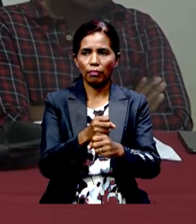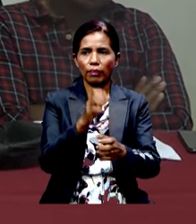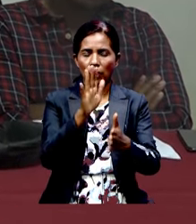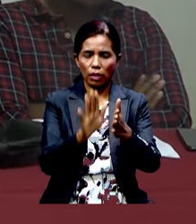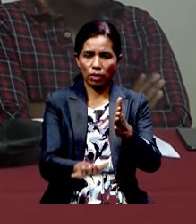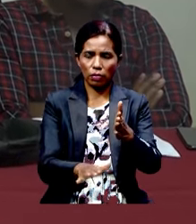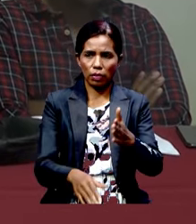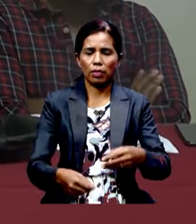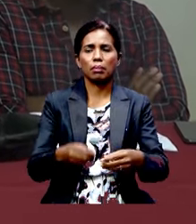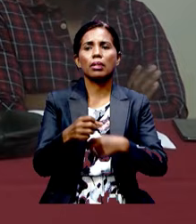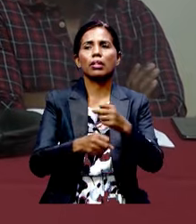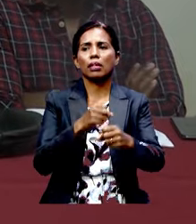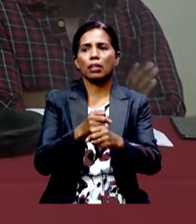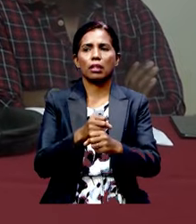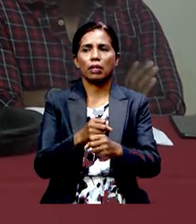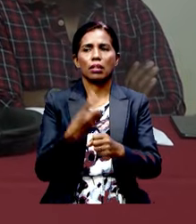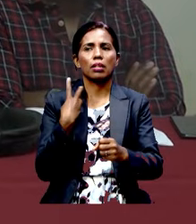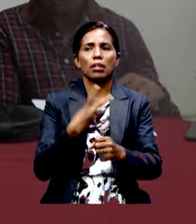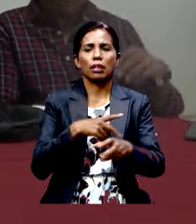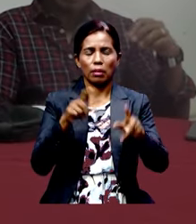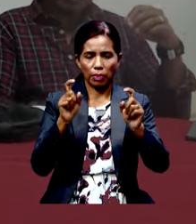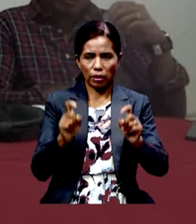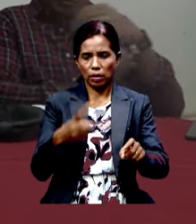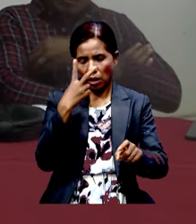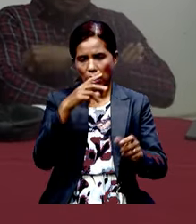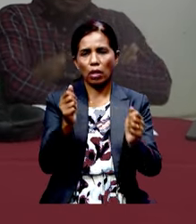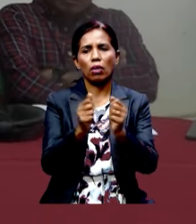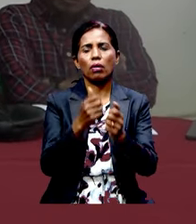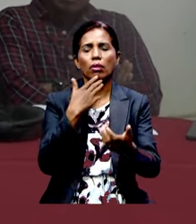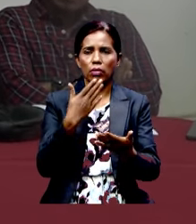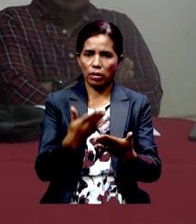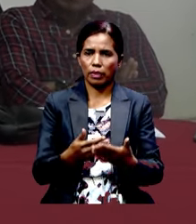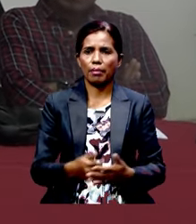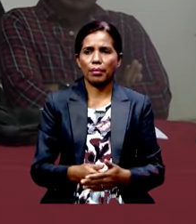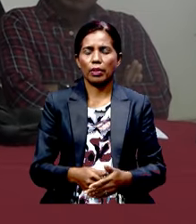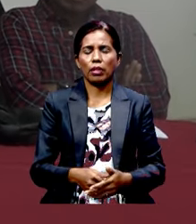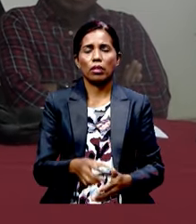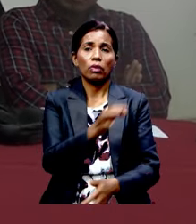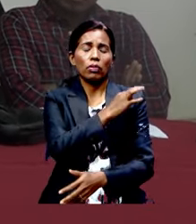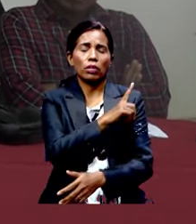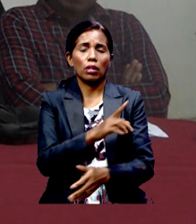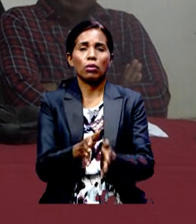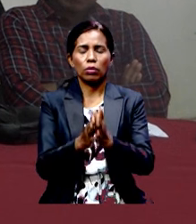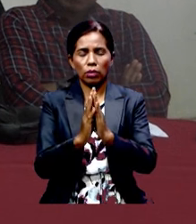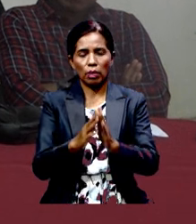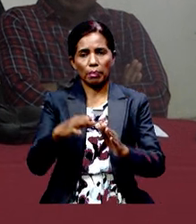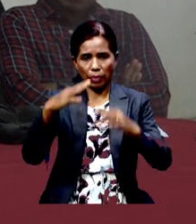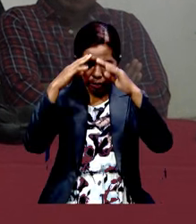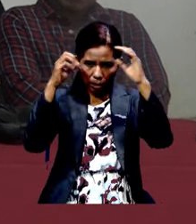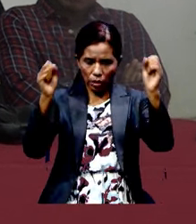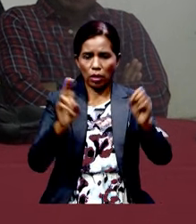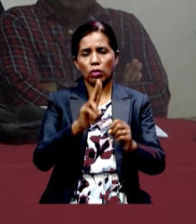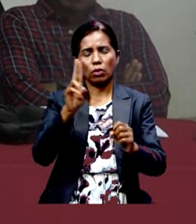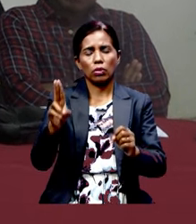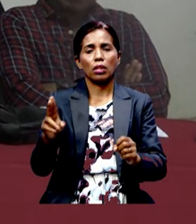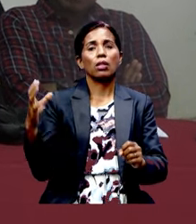bania ka mas be ida neita precisa ter tudo dia. Fontil husumos ba presidente república atu usa nia competência